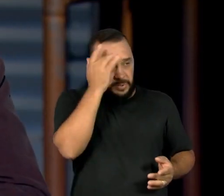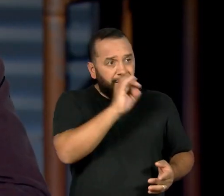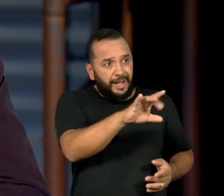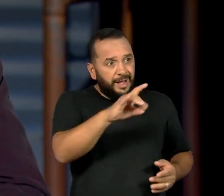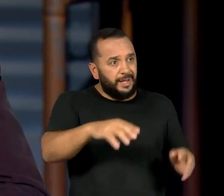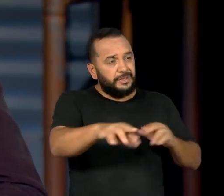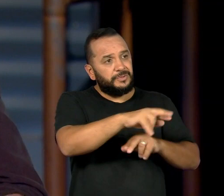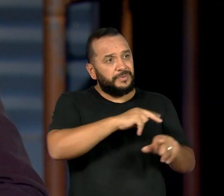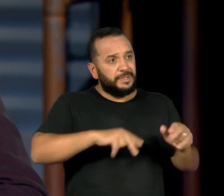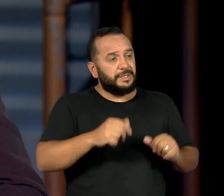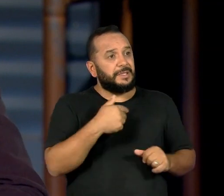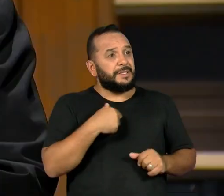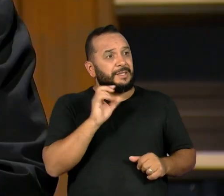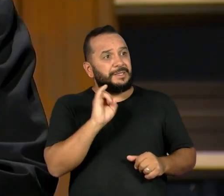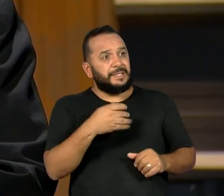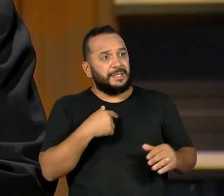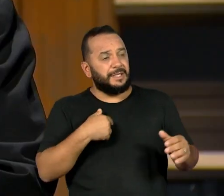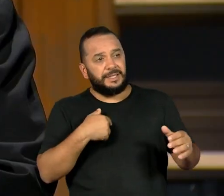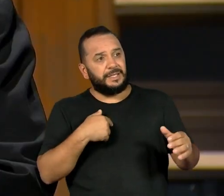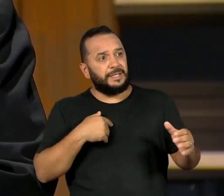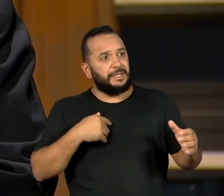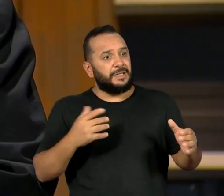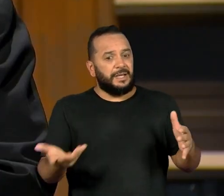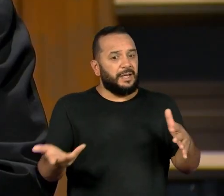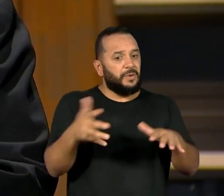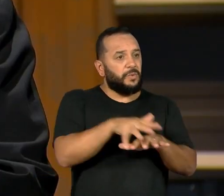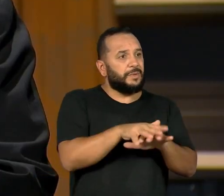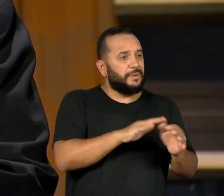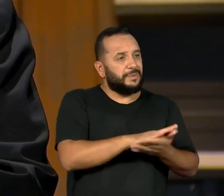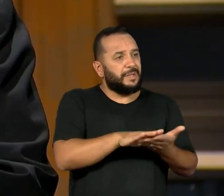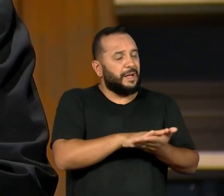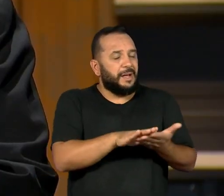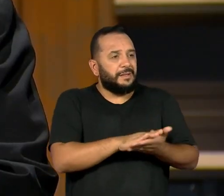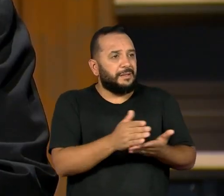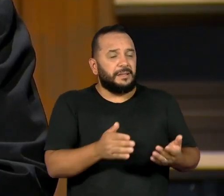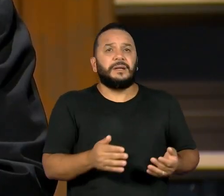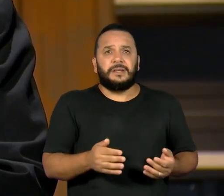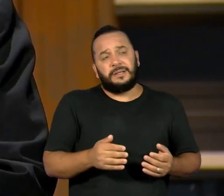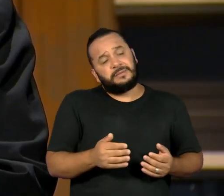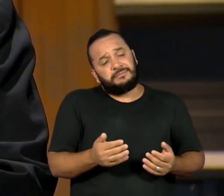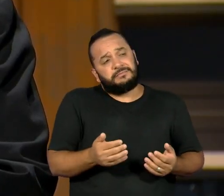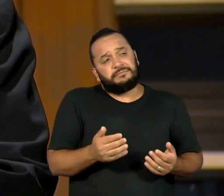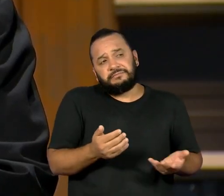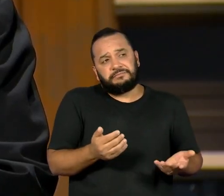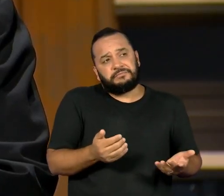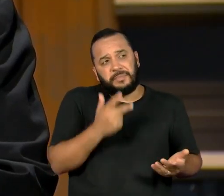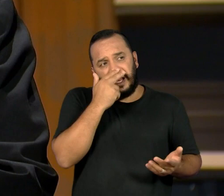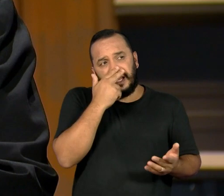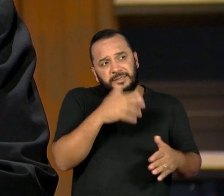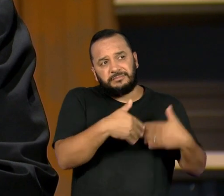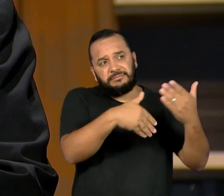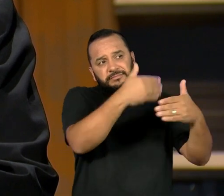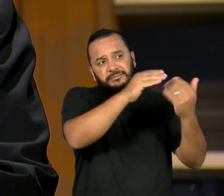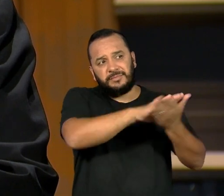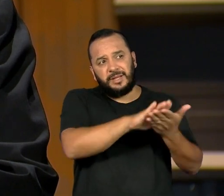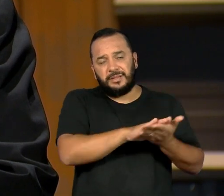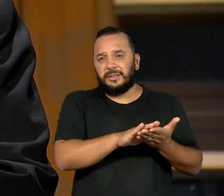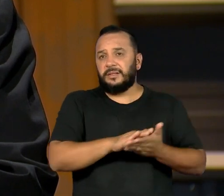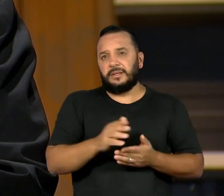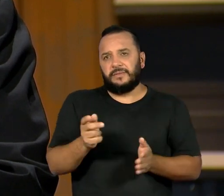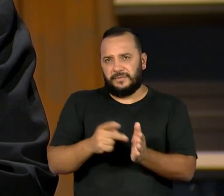todo mundo não vai junto. Aí é uma educação exclusiva, né? É para alguns. A gente ainda não tem